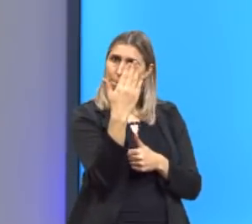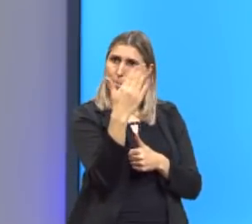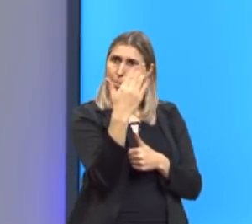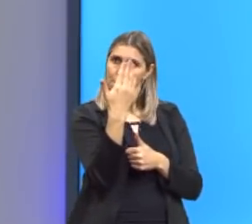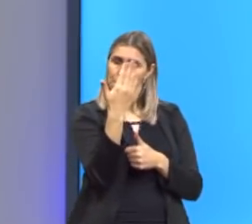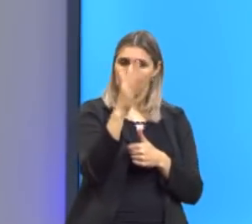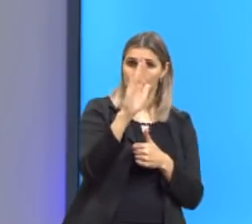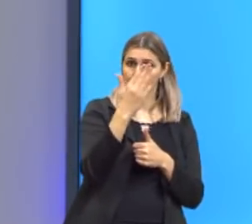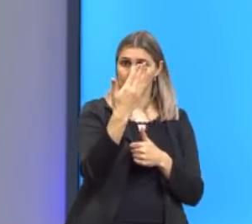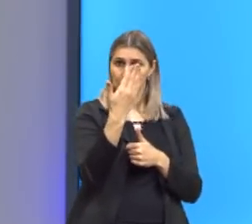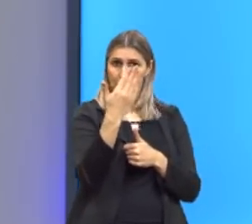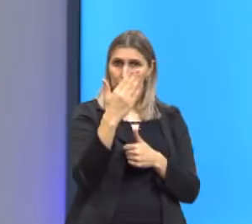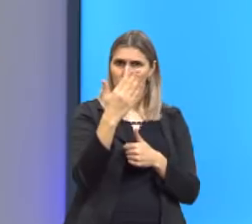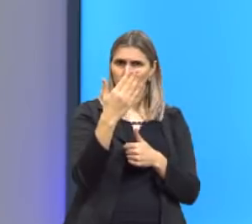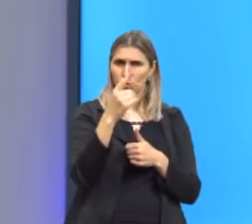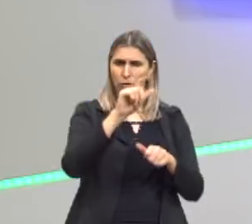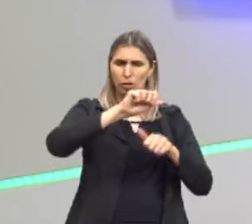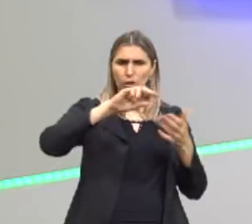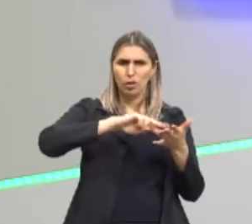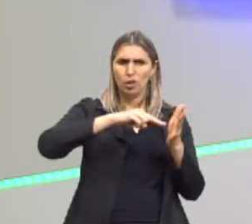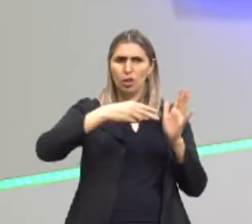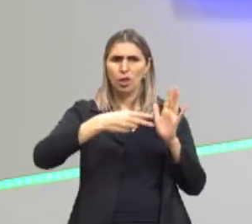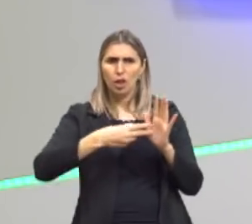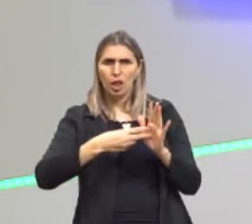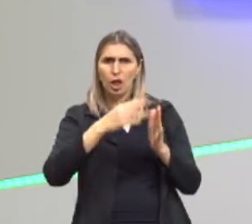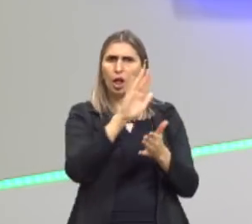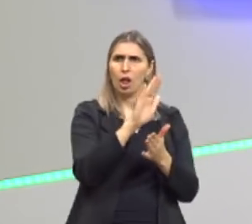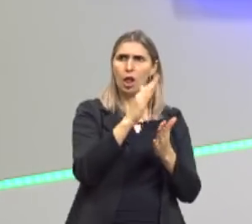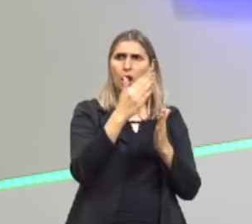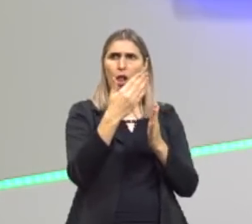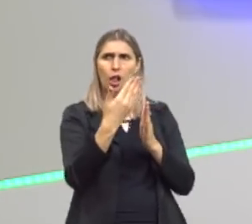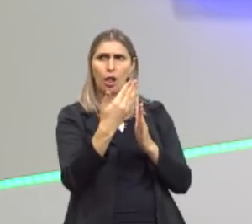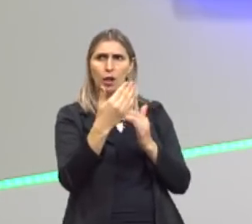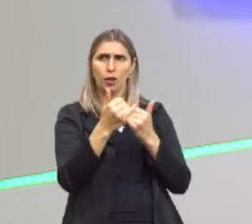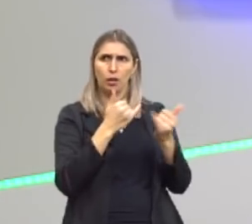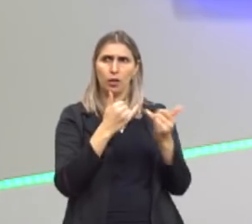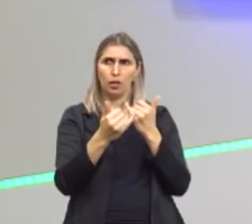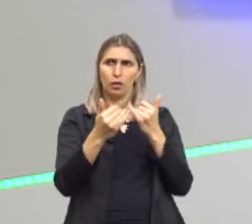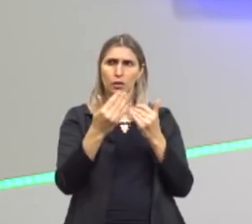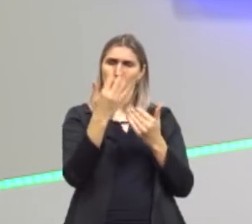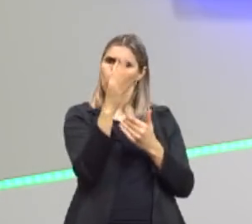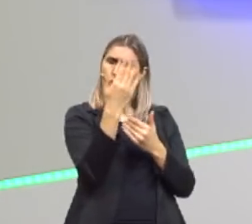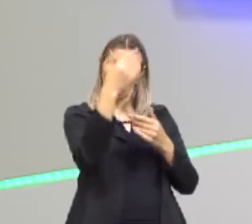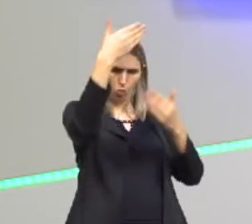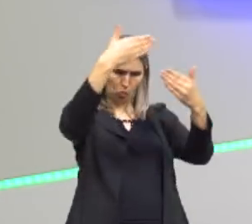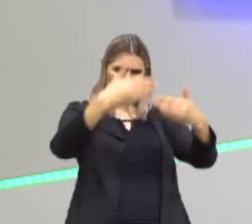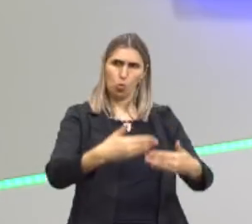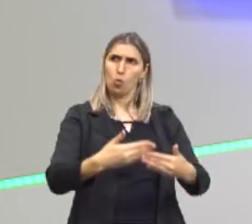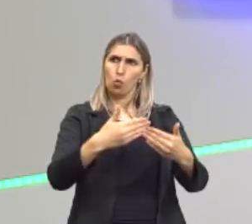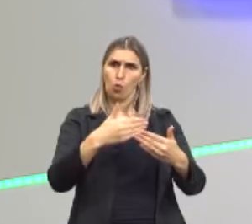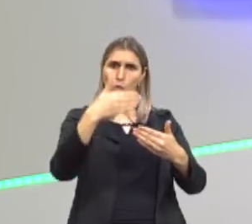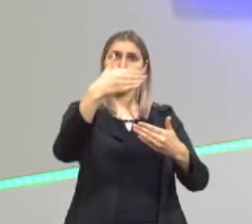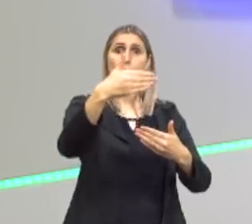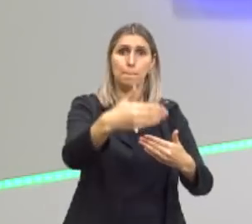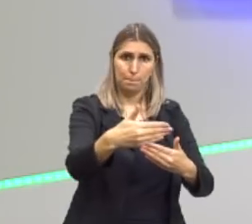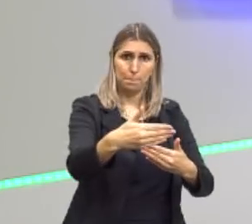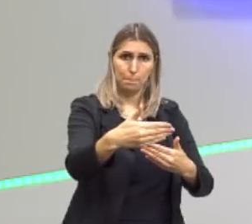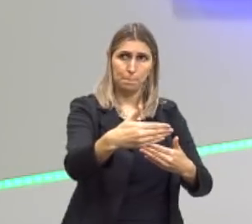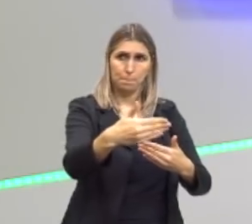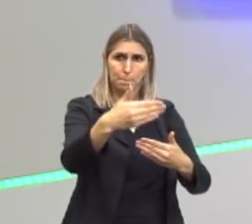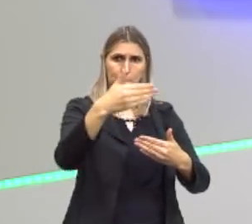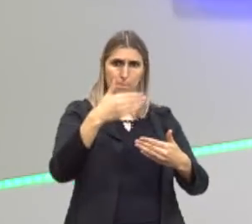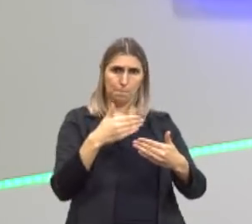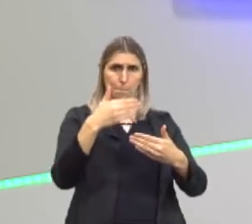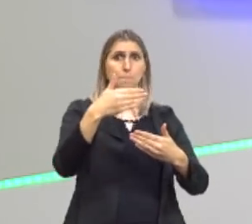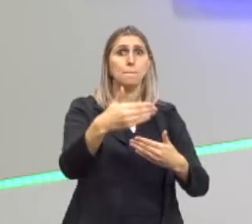translada, quando ele é... O que é a translação do espelho? O espelho vai para trás, por exemplo. Está com o espelho aqui, o espelho vai para trás. Vai para frente ou